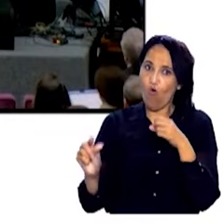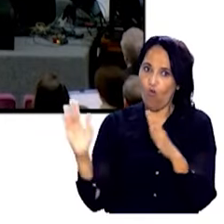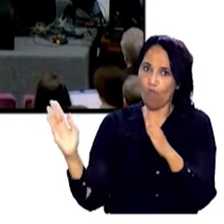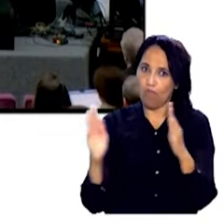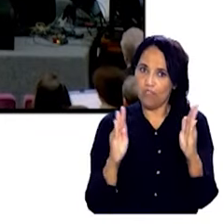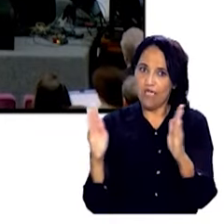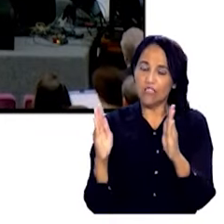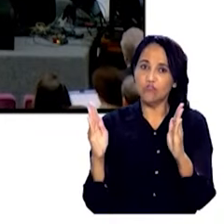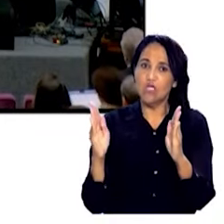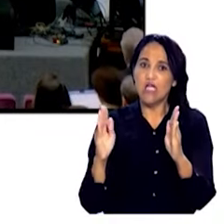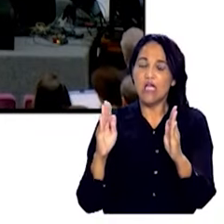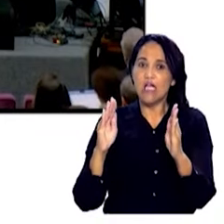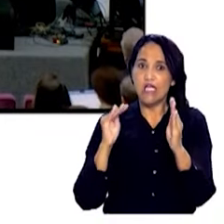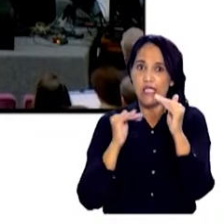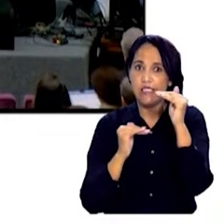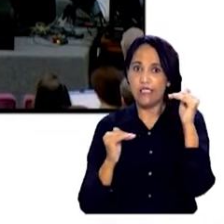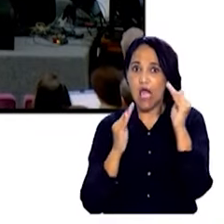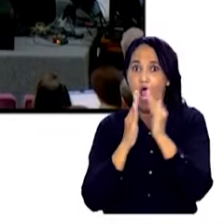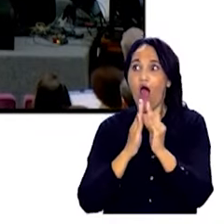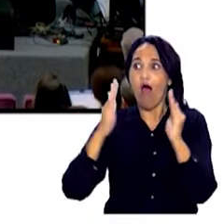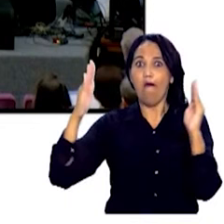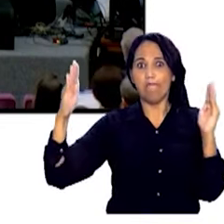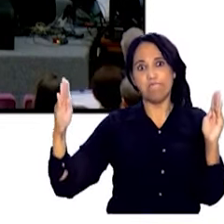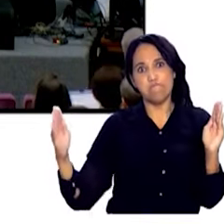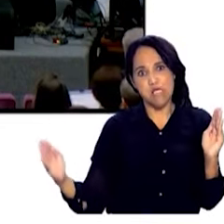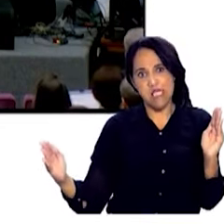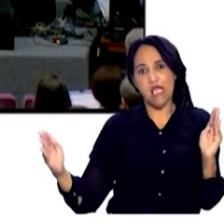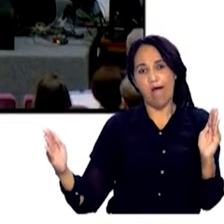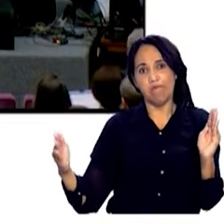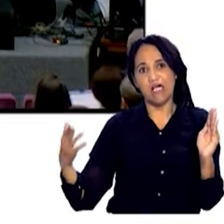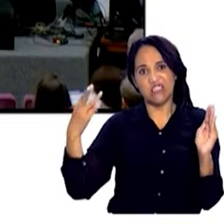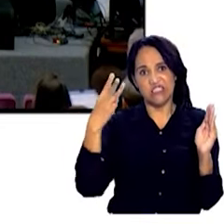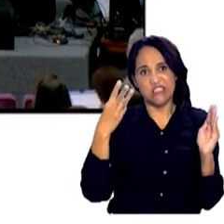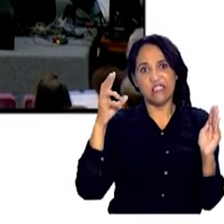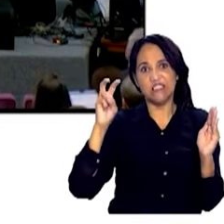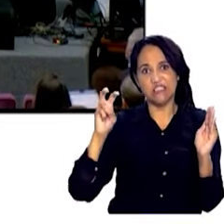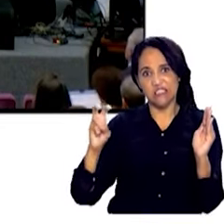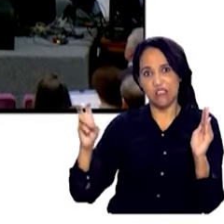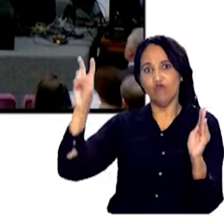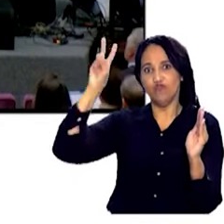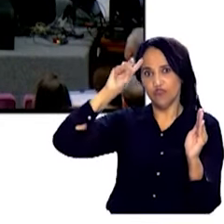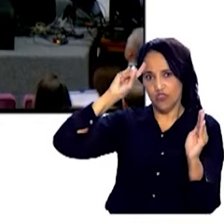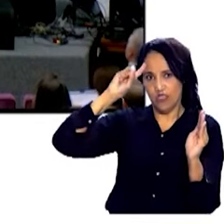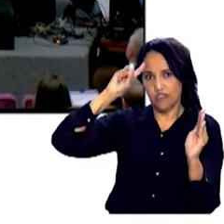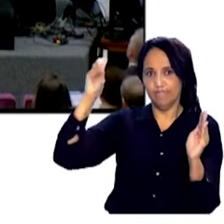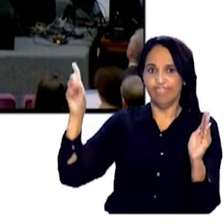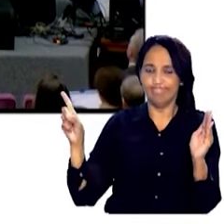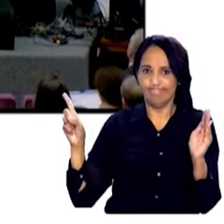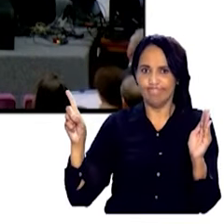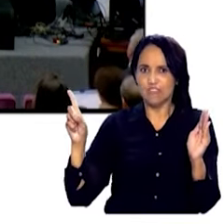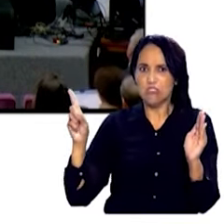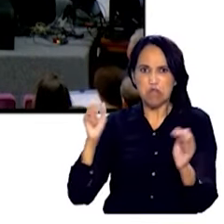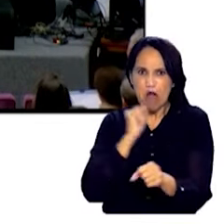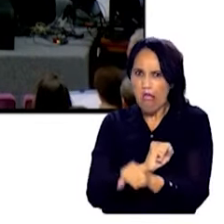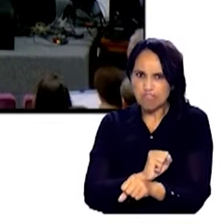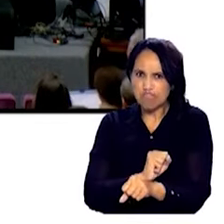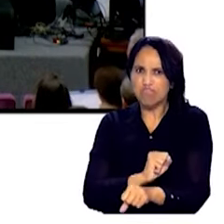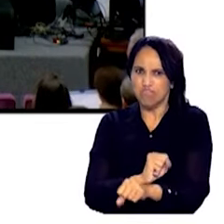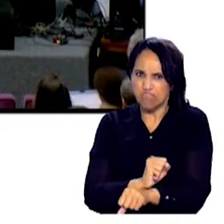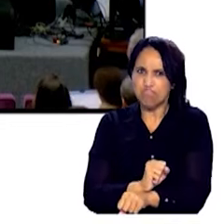prazos são como é que é são né são mas não são prazos rígidos B se não o